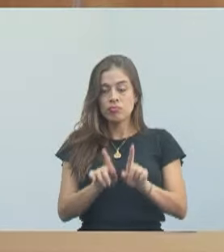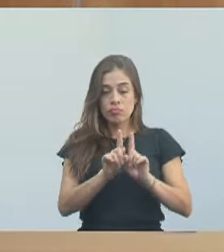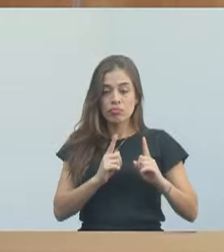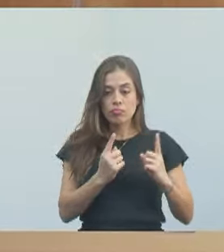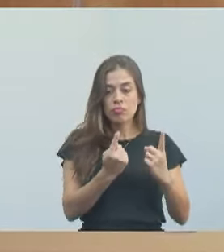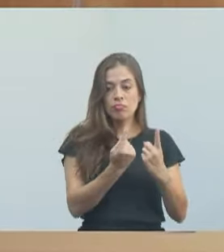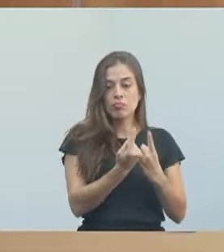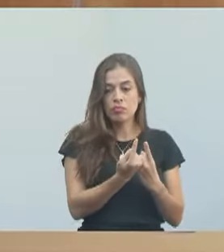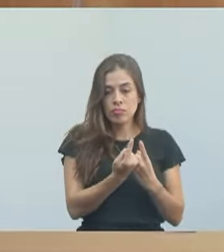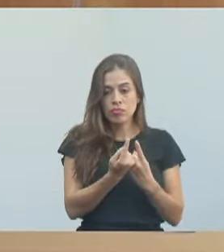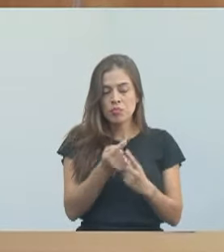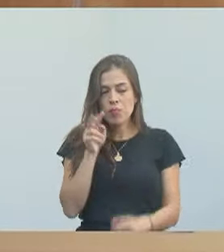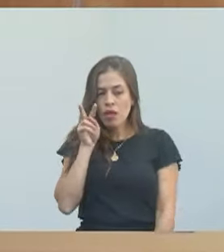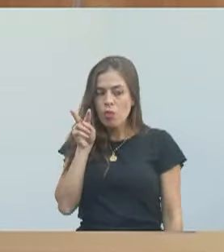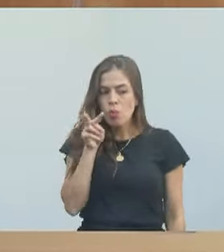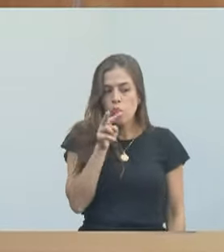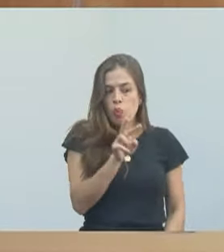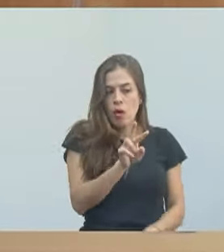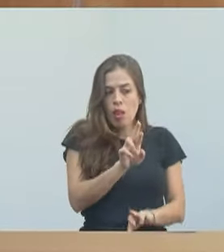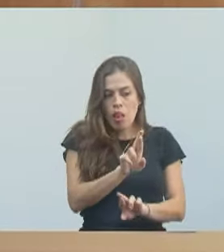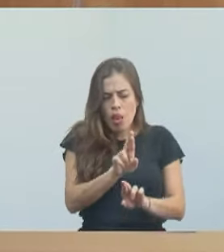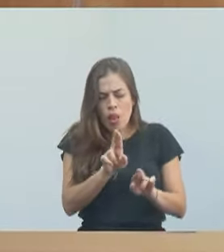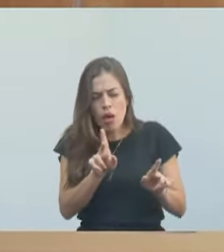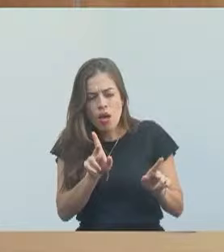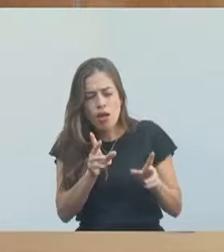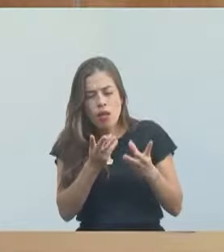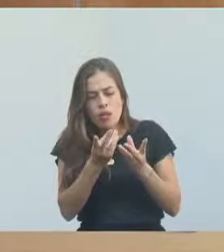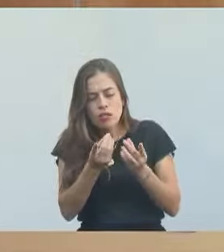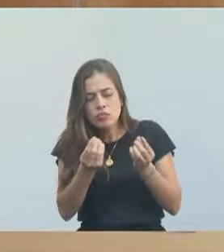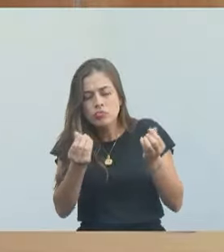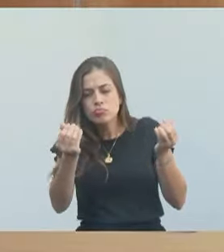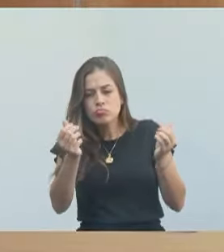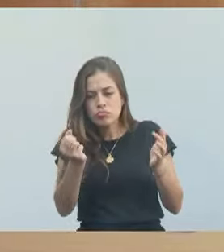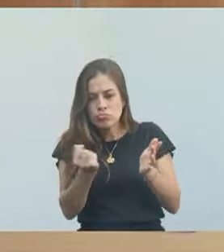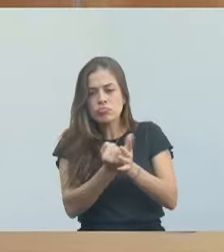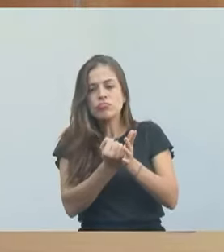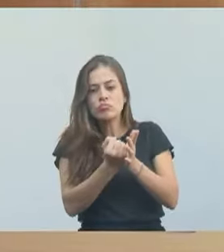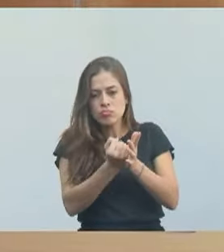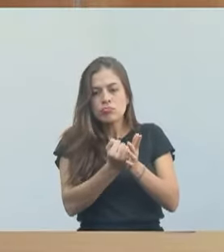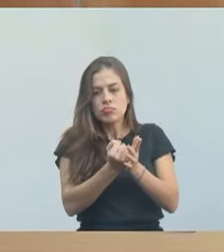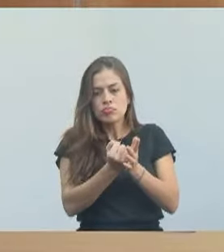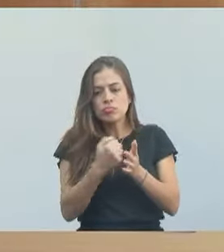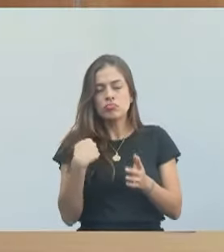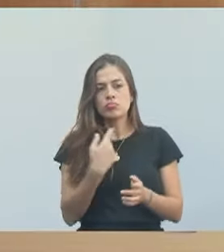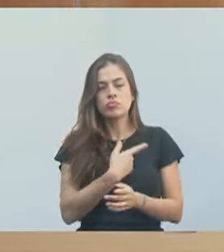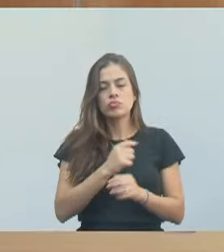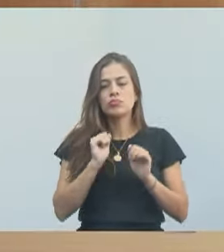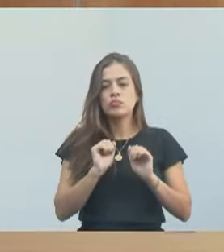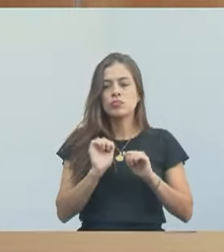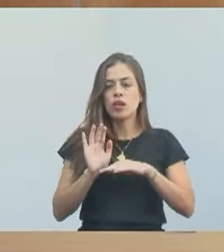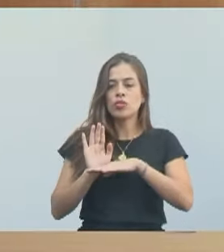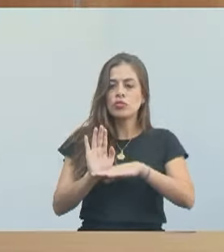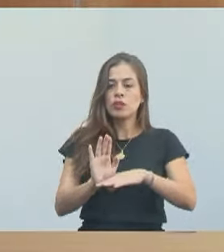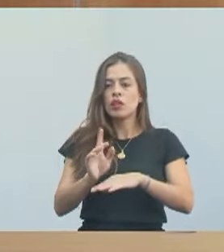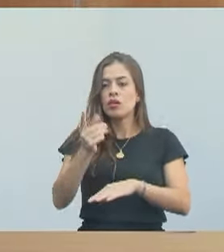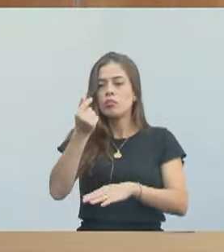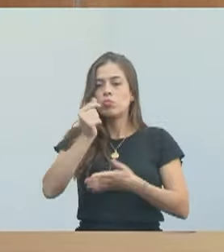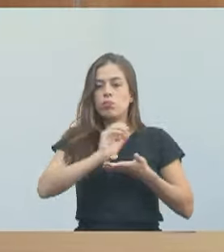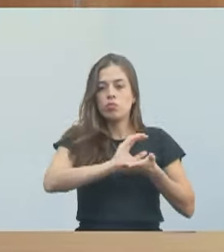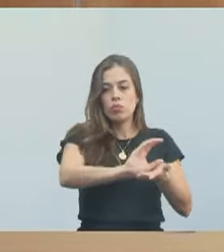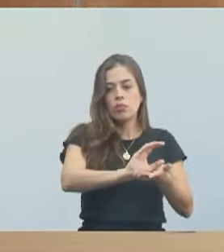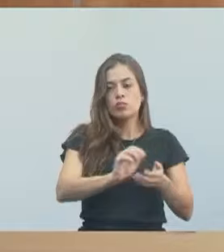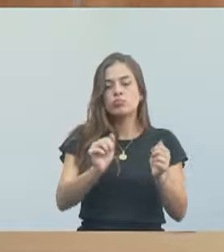vão ter o olhar diferenciado aos patrimônios, que a gente possa também ajudar com as nossas emendas impositivas, com os